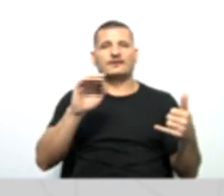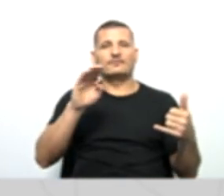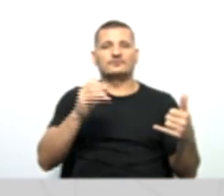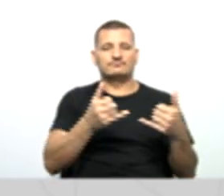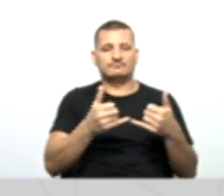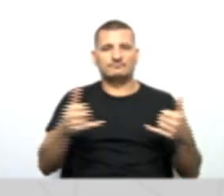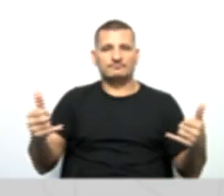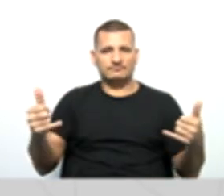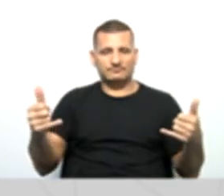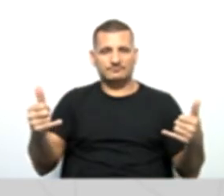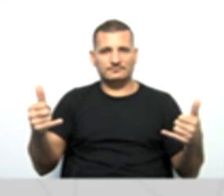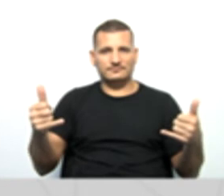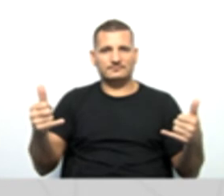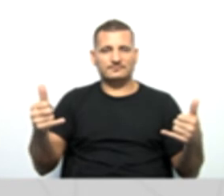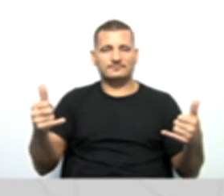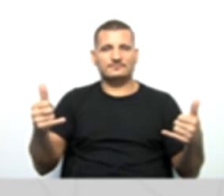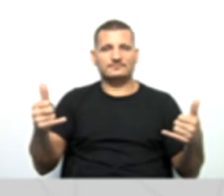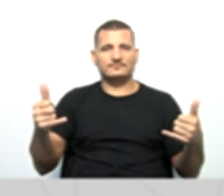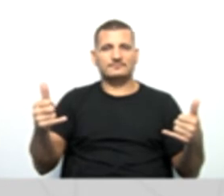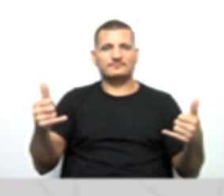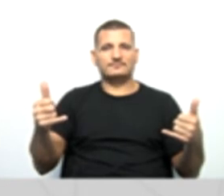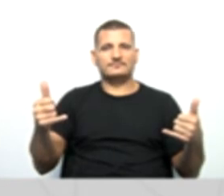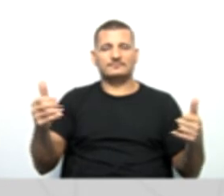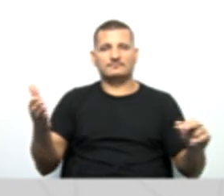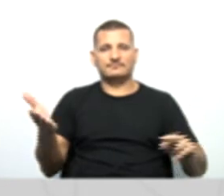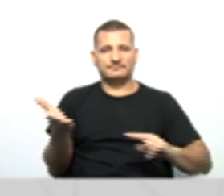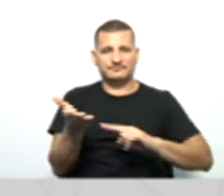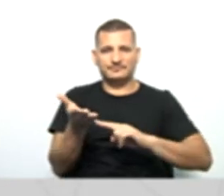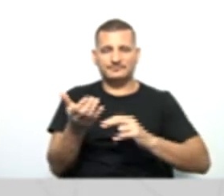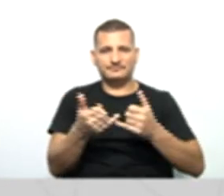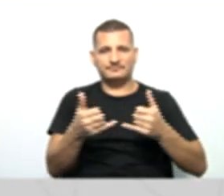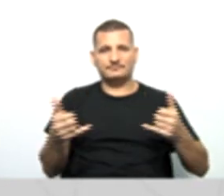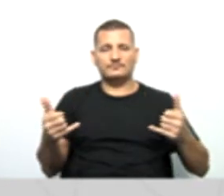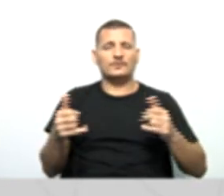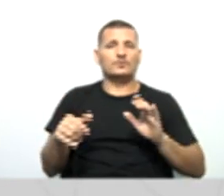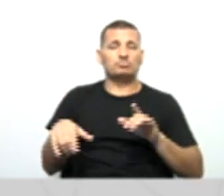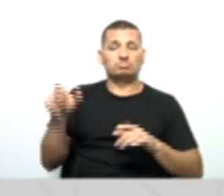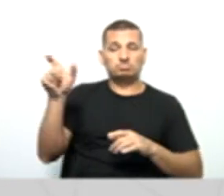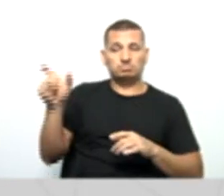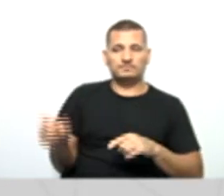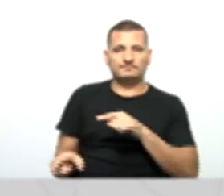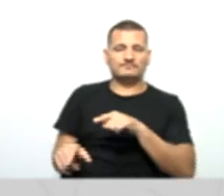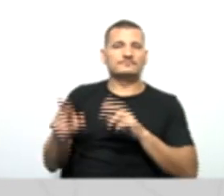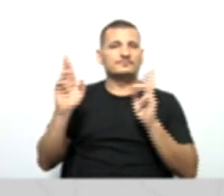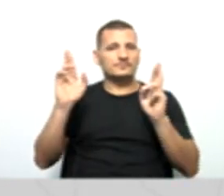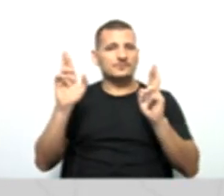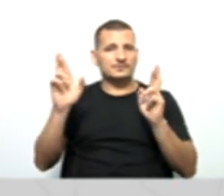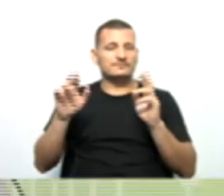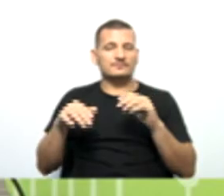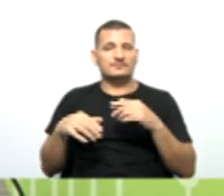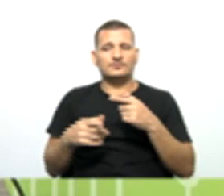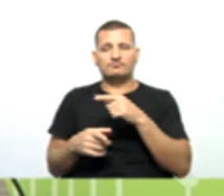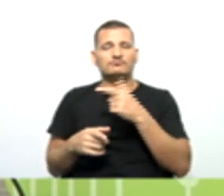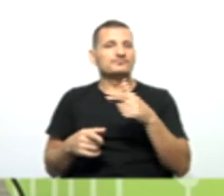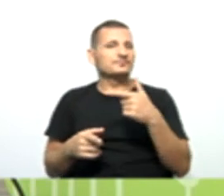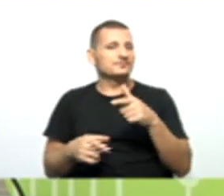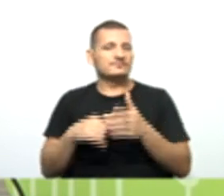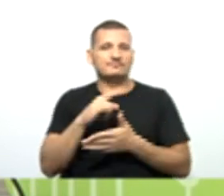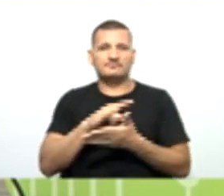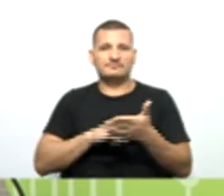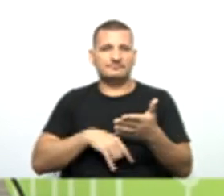para todos os computadores. E aí um empregado ficou responsável por isso e não houve a devida